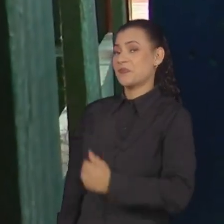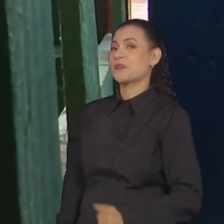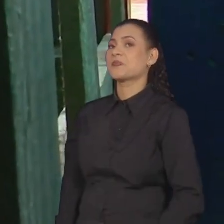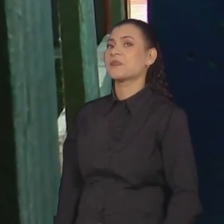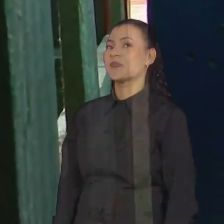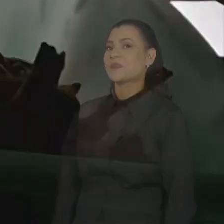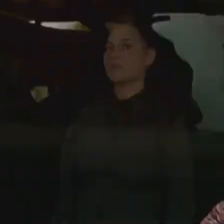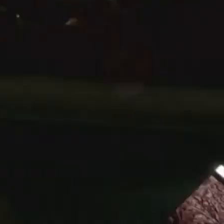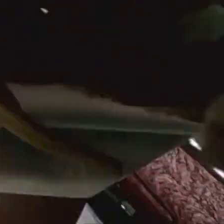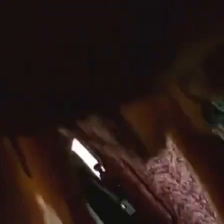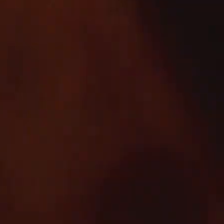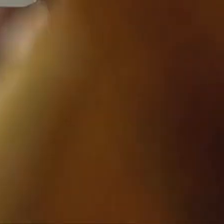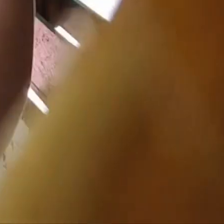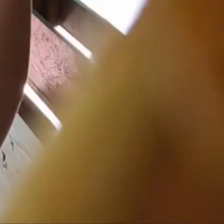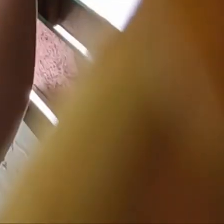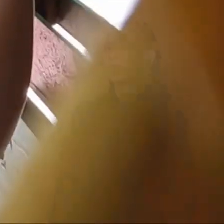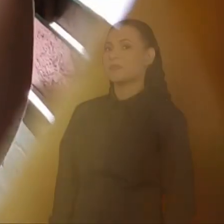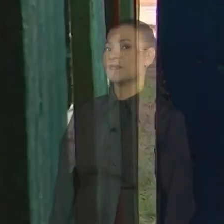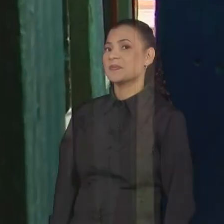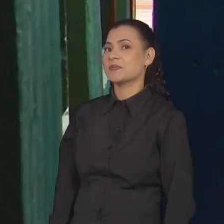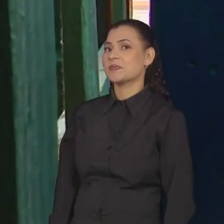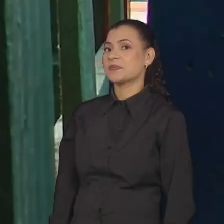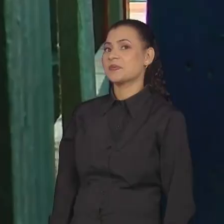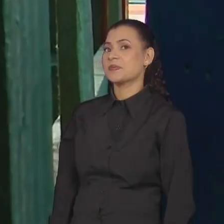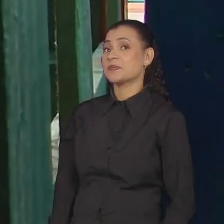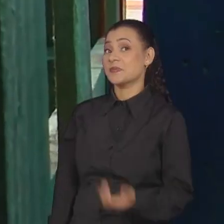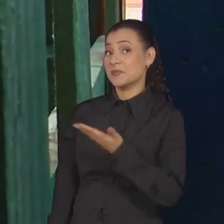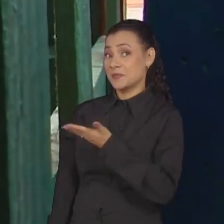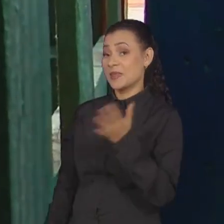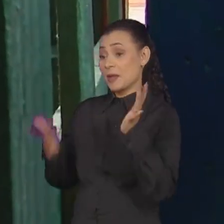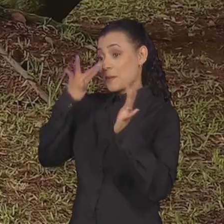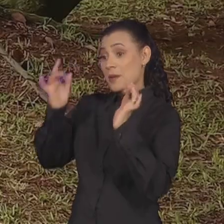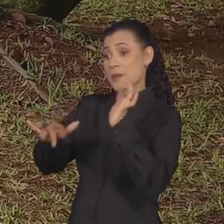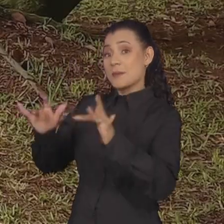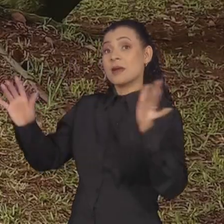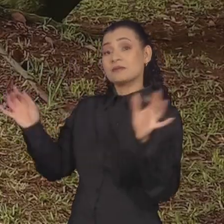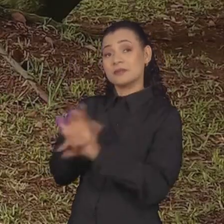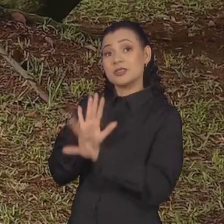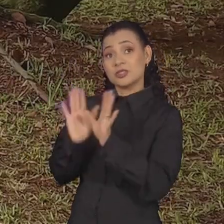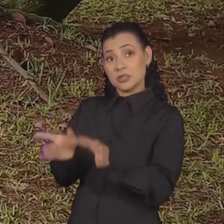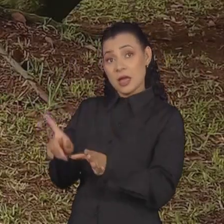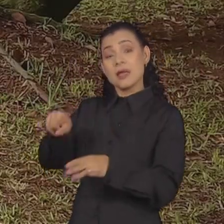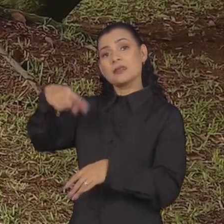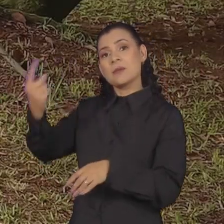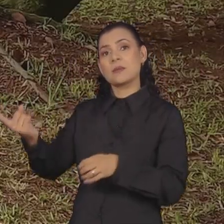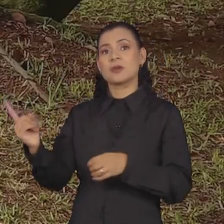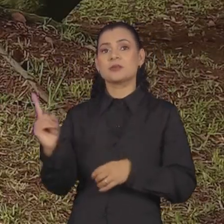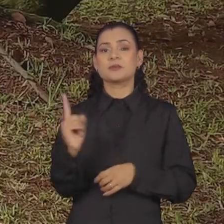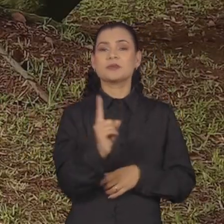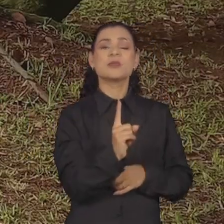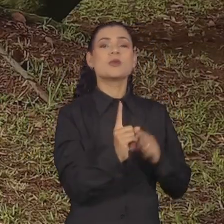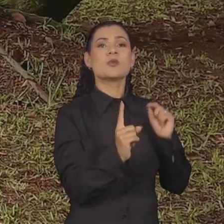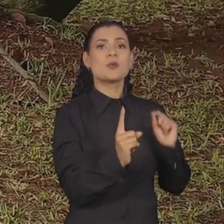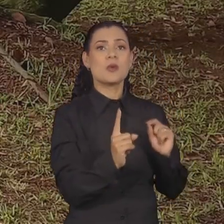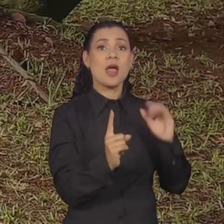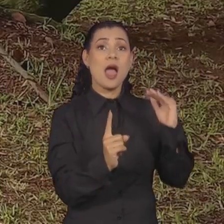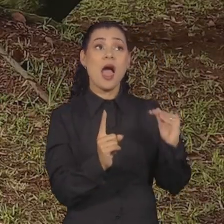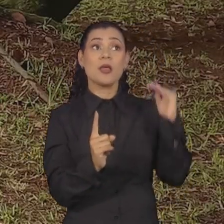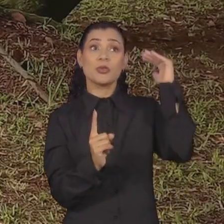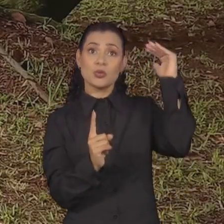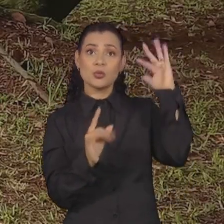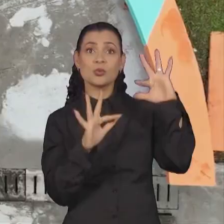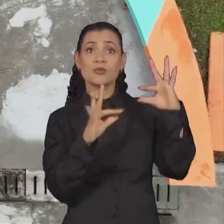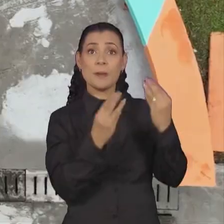Vamos lá. Depois de levarem as cascas, nós vamos ter uma conversa com as famílias, que são os adultos que